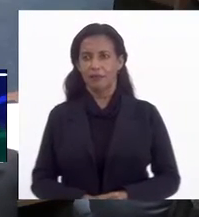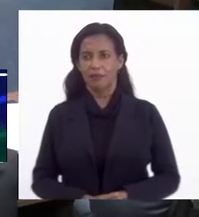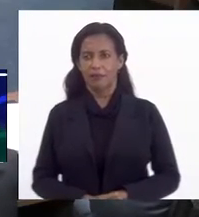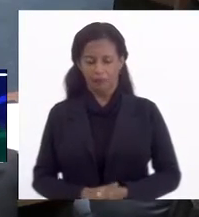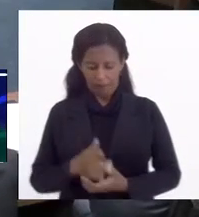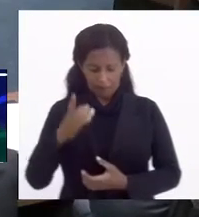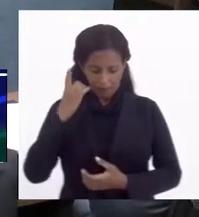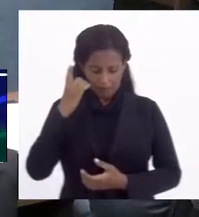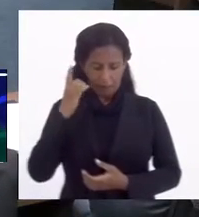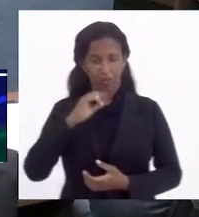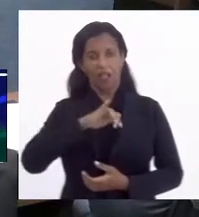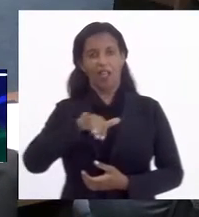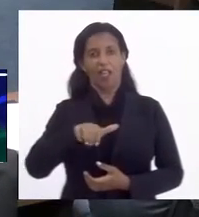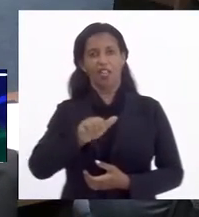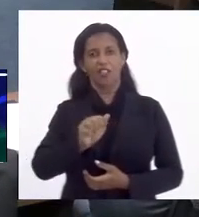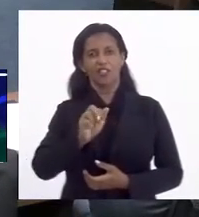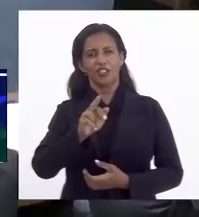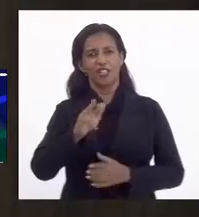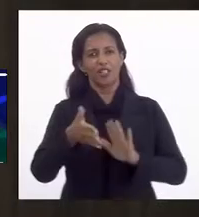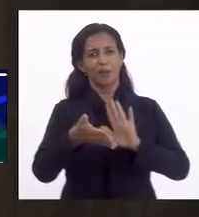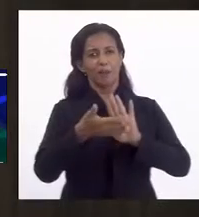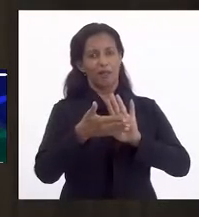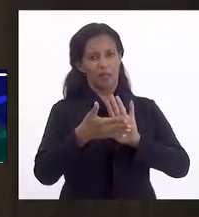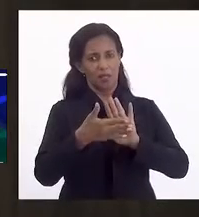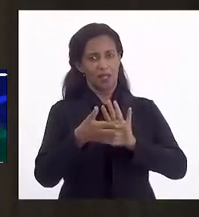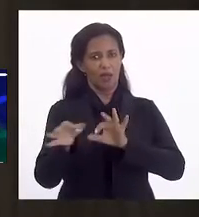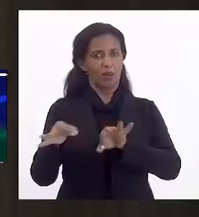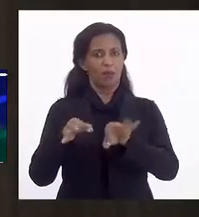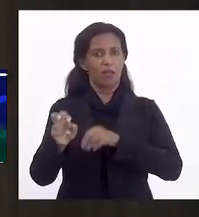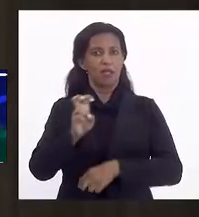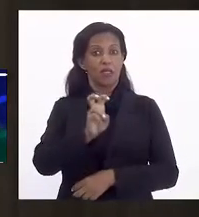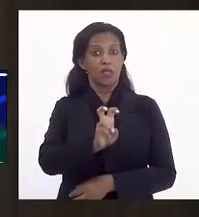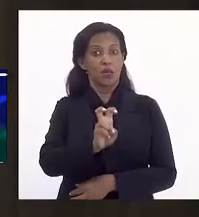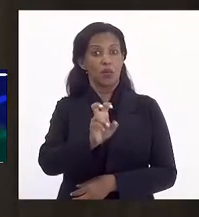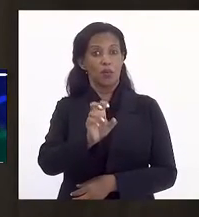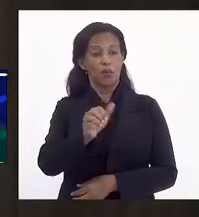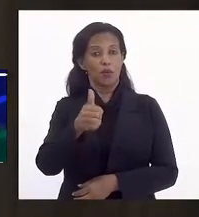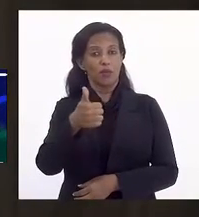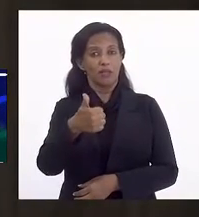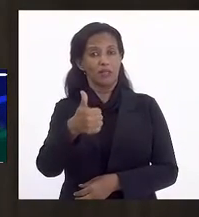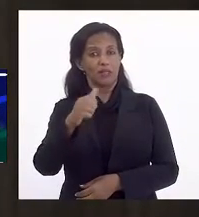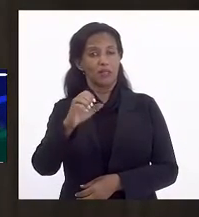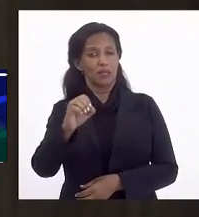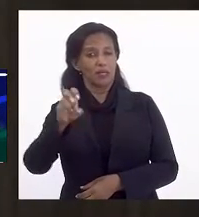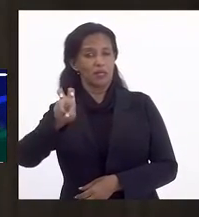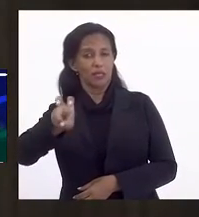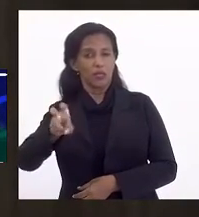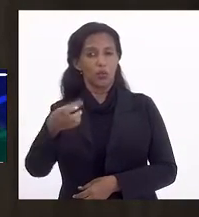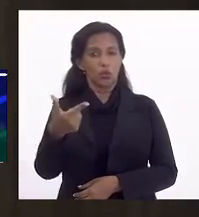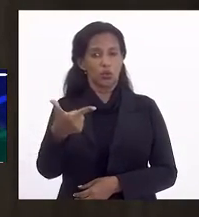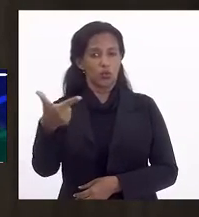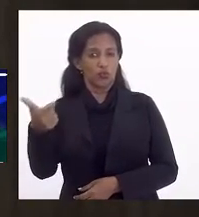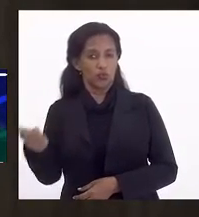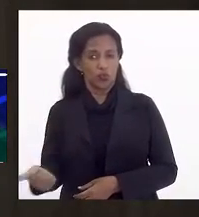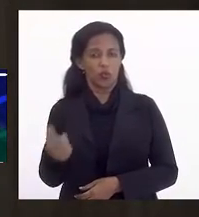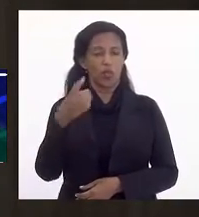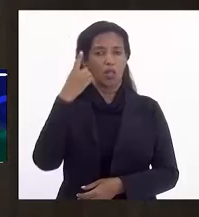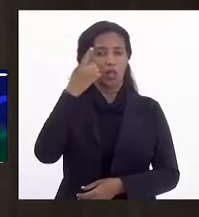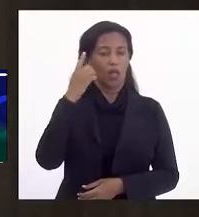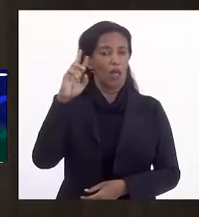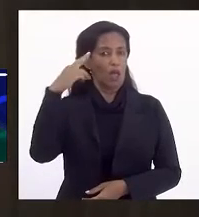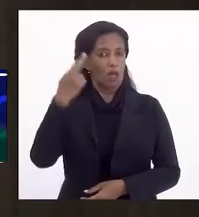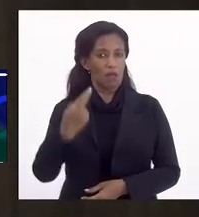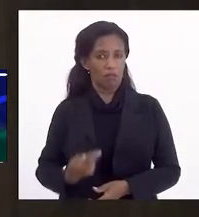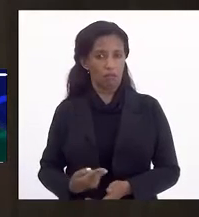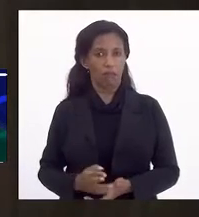Deputado Jaime Tempur, estamos dando parecer no projeto 5.105. Exatamente. De 2021, de autoria da deputada Renata